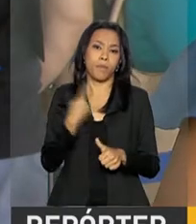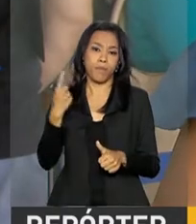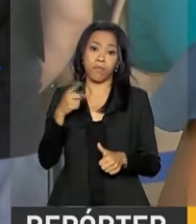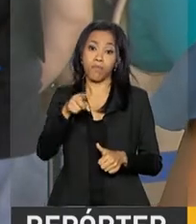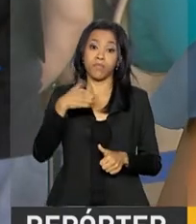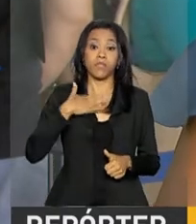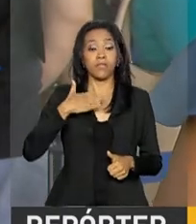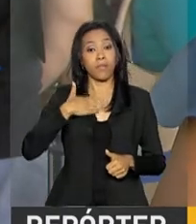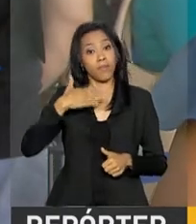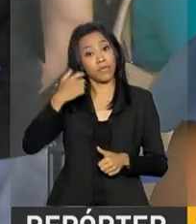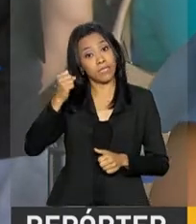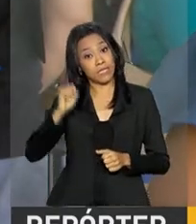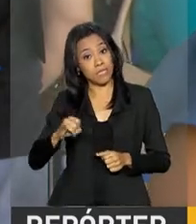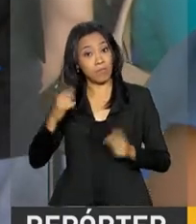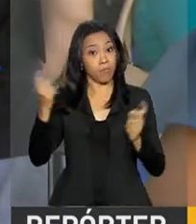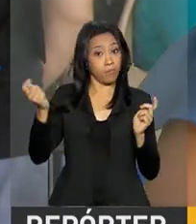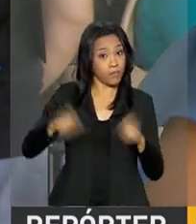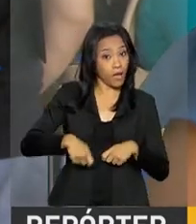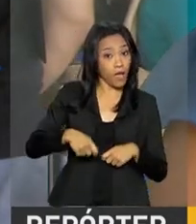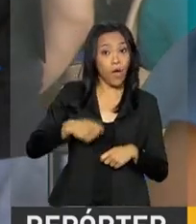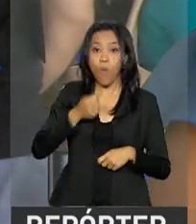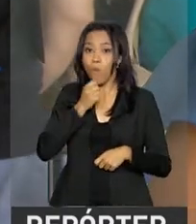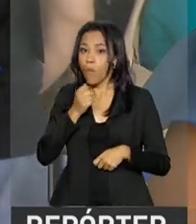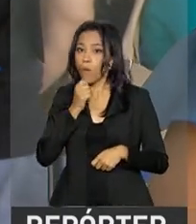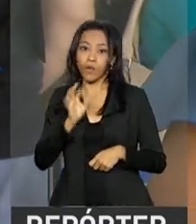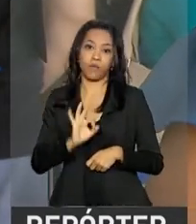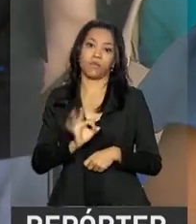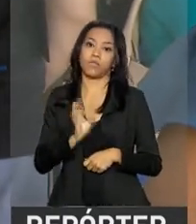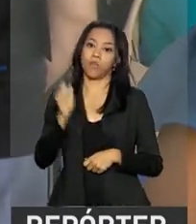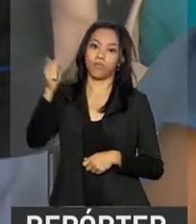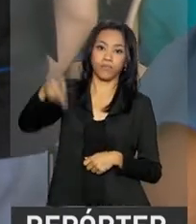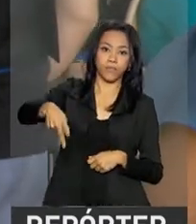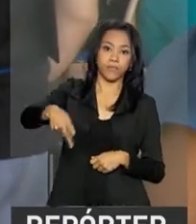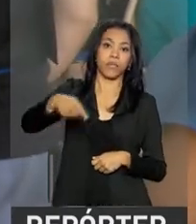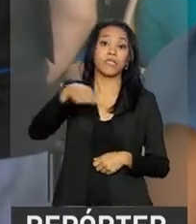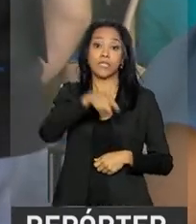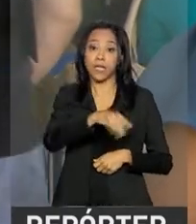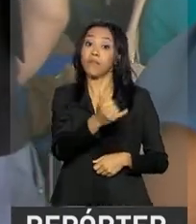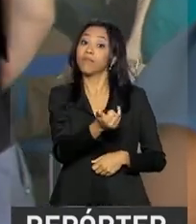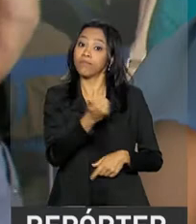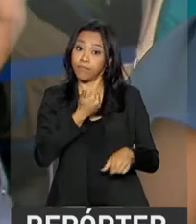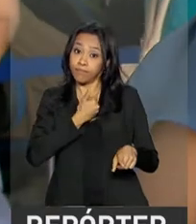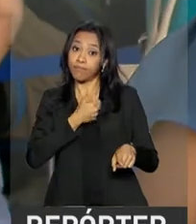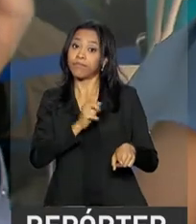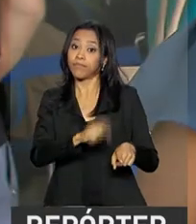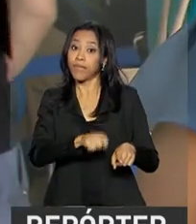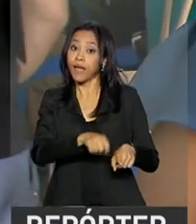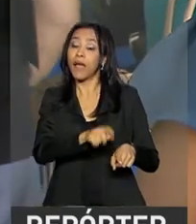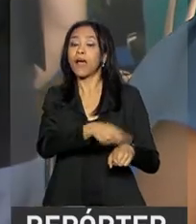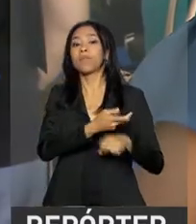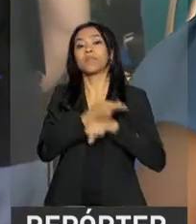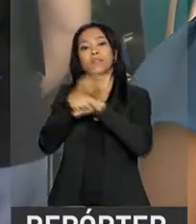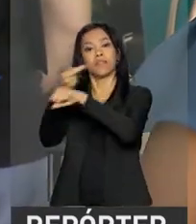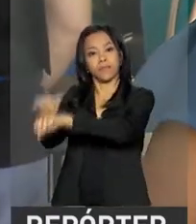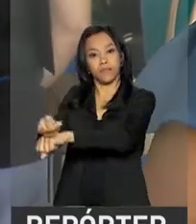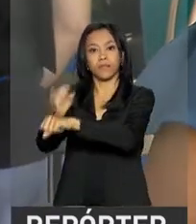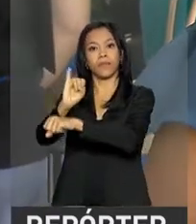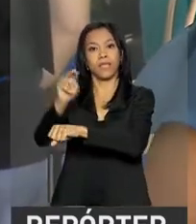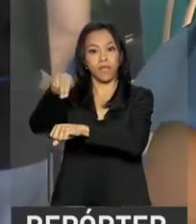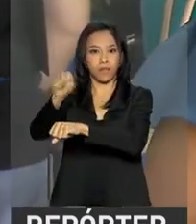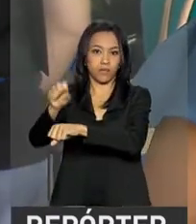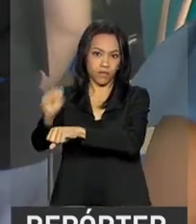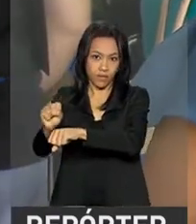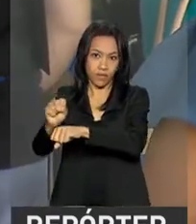você ter idéia se já pode ou não se aposentar caso a ferramenta indica que você pode pedir sua aposentadoria você deve procurar uma das agências do inss